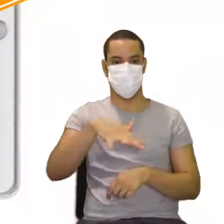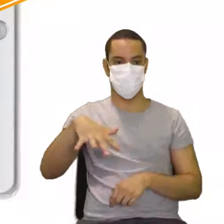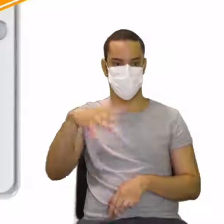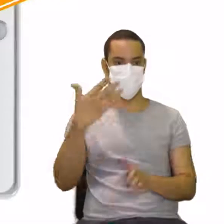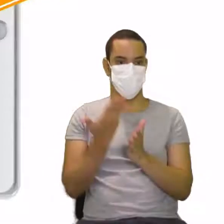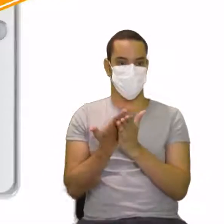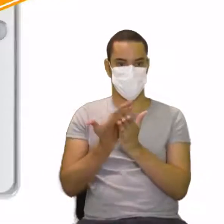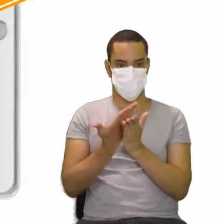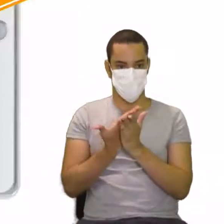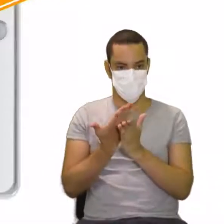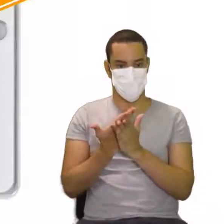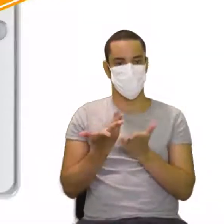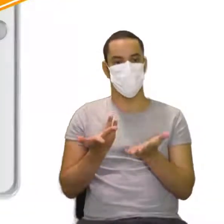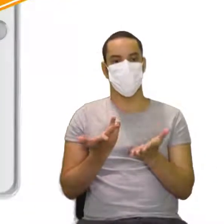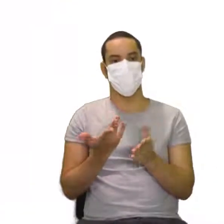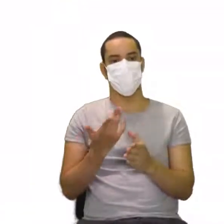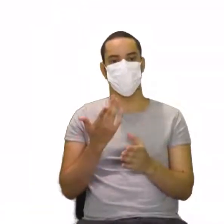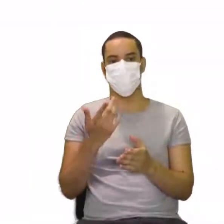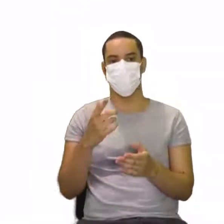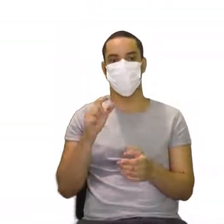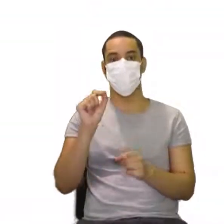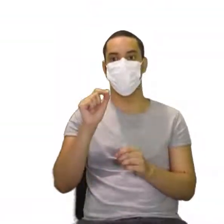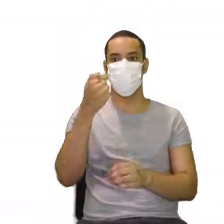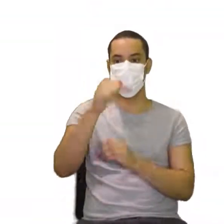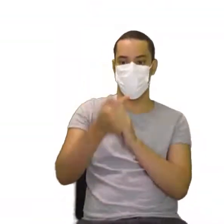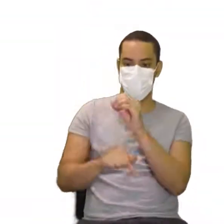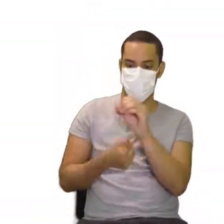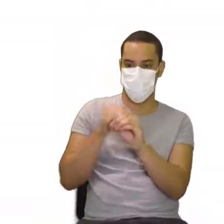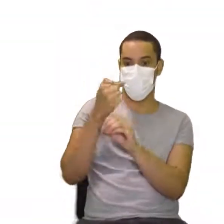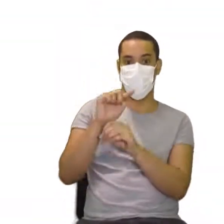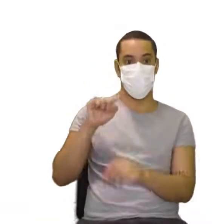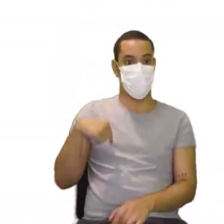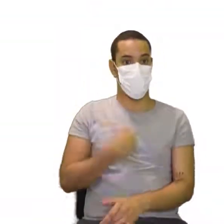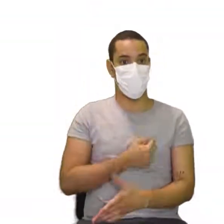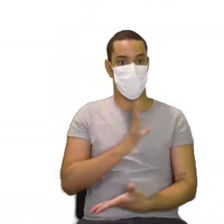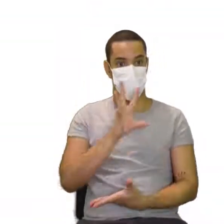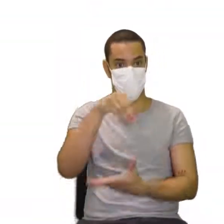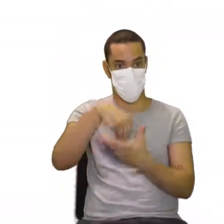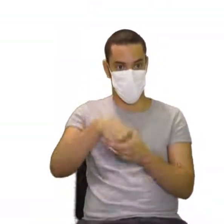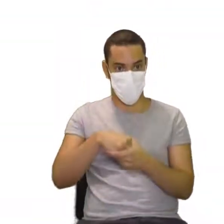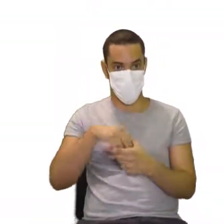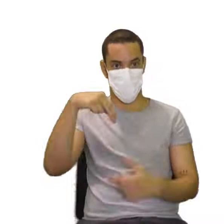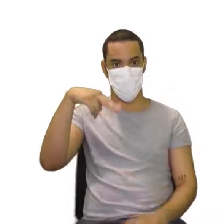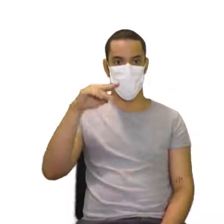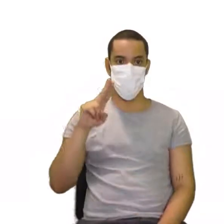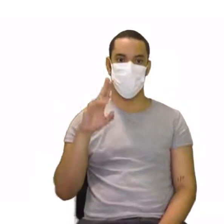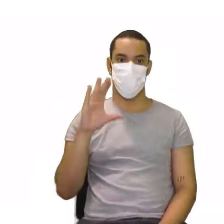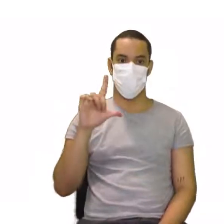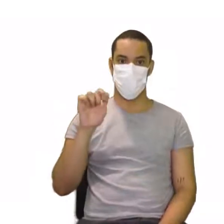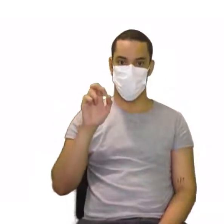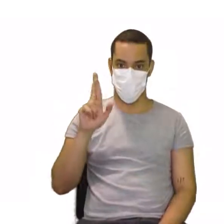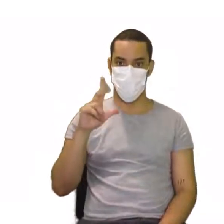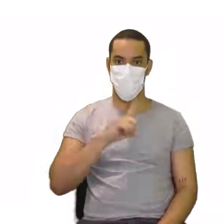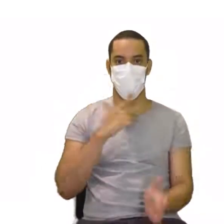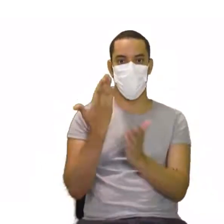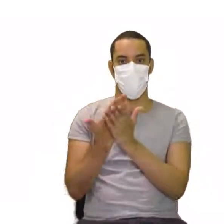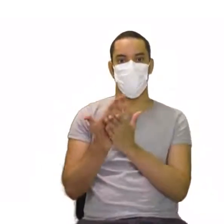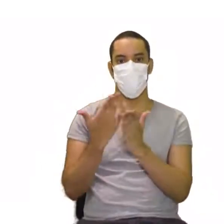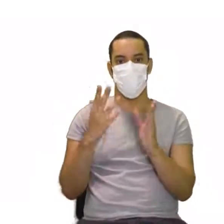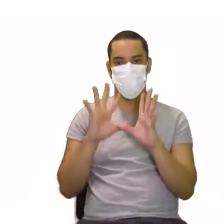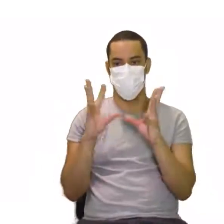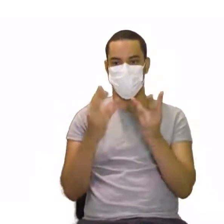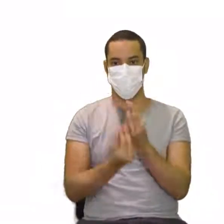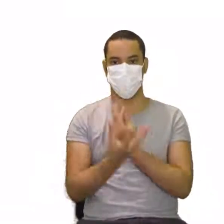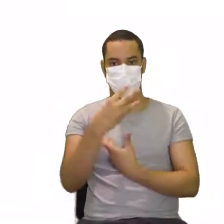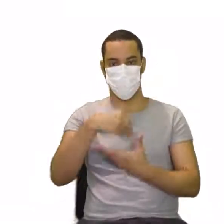estuda a questão dos átomos. Nós vimos que dentro da física nuclear nós temos aí estudo das propriedades